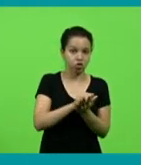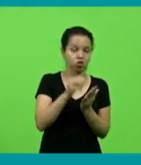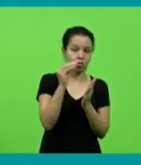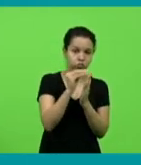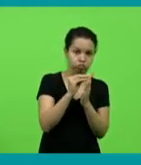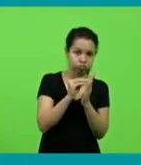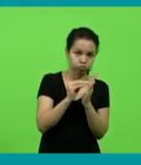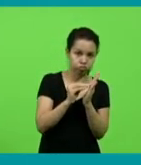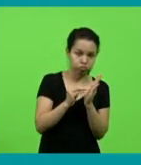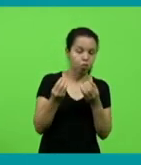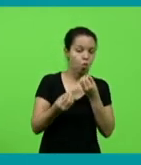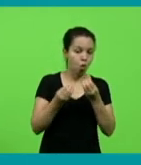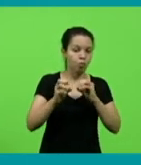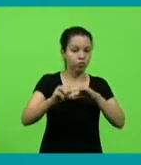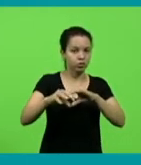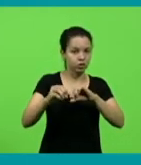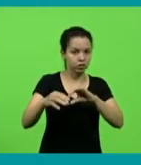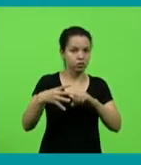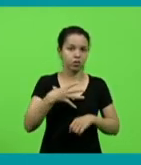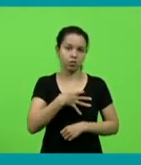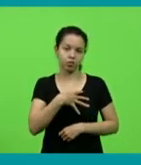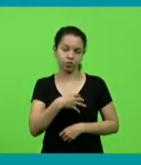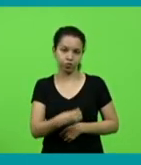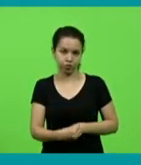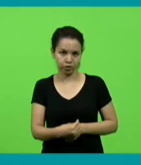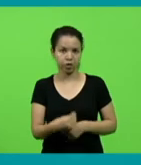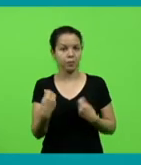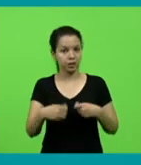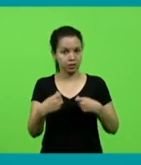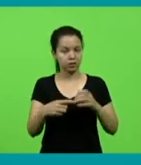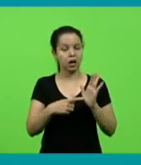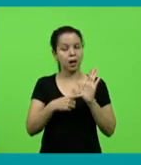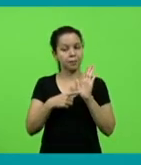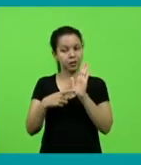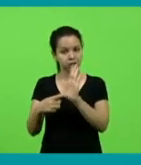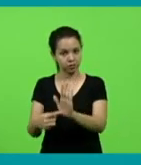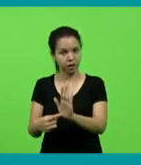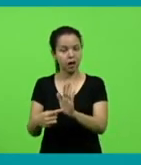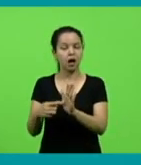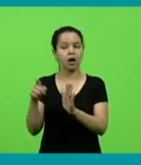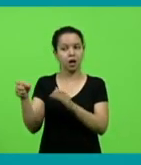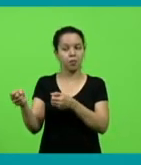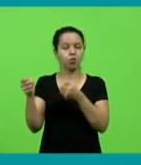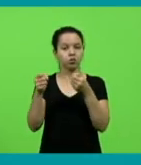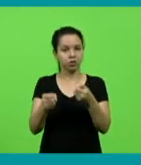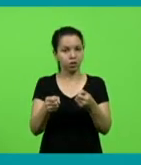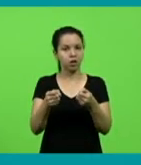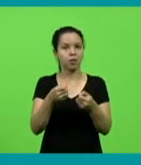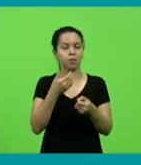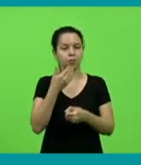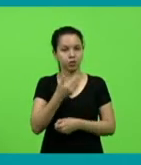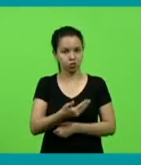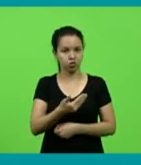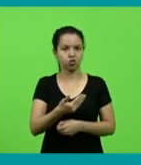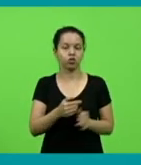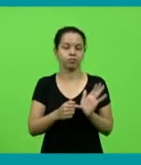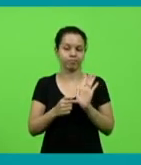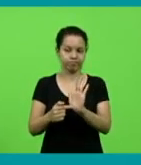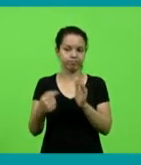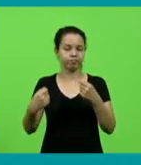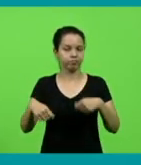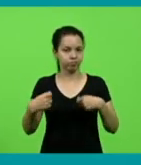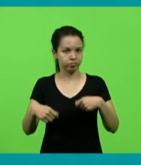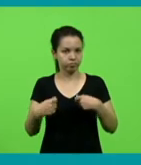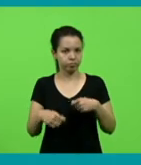com seus estudantes, devendo apresentá-los sempre que requerido pelo poder público. 10F, as crianças